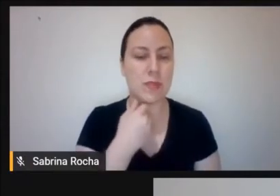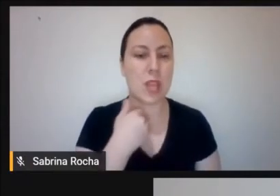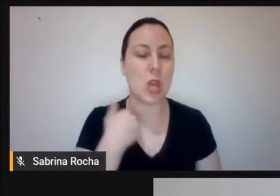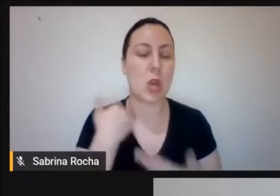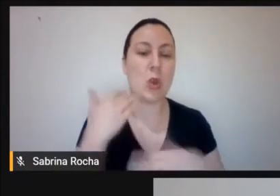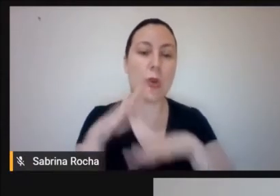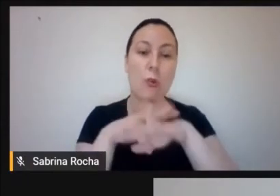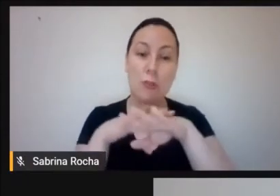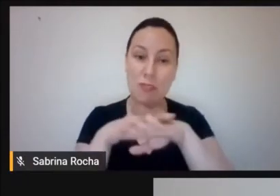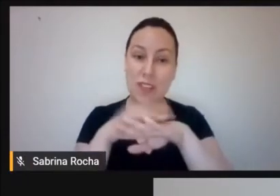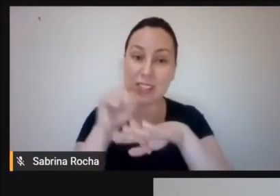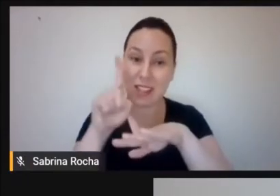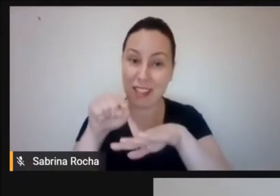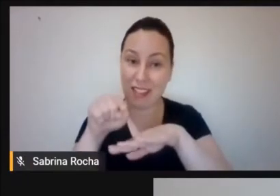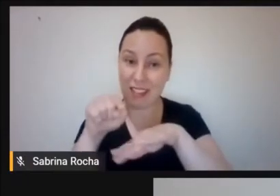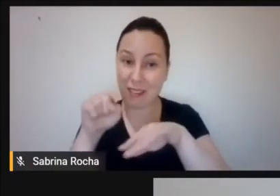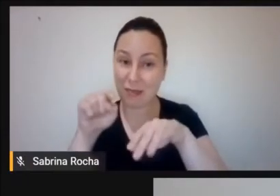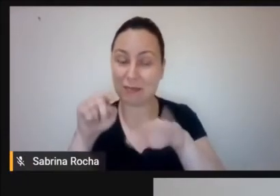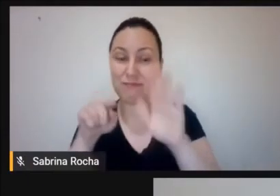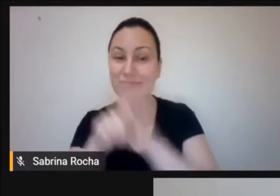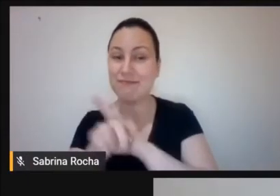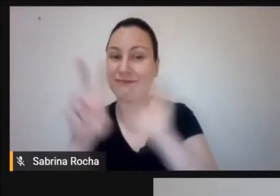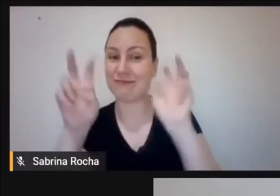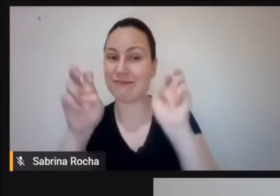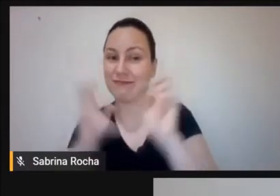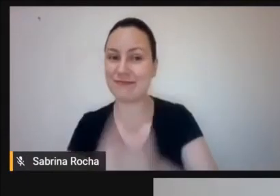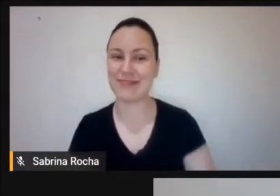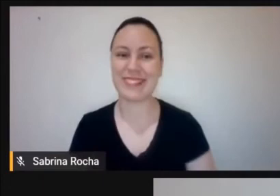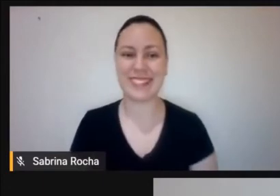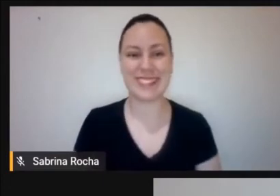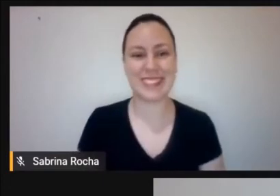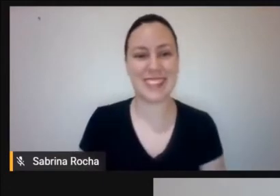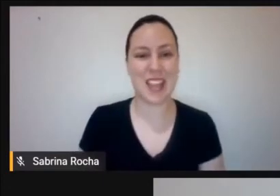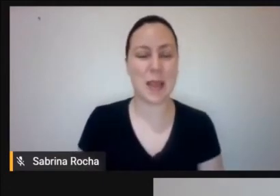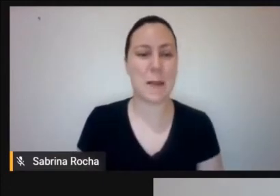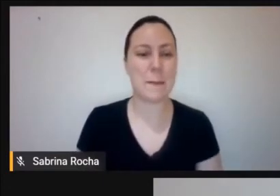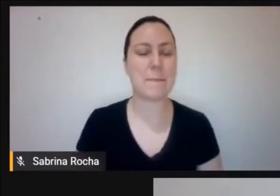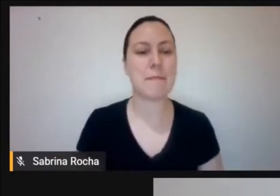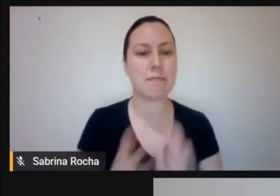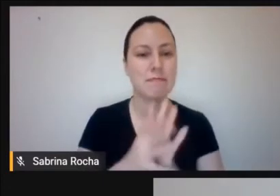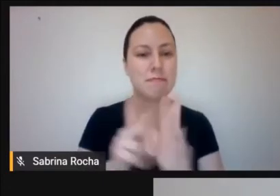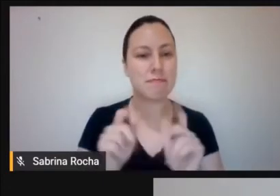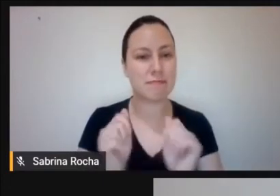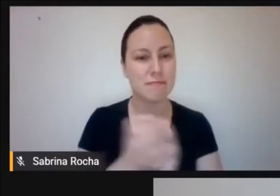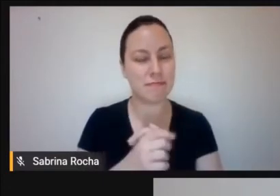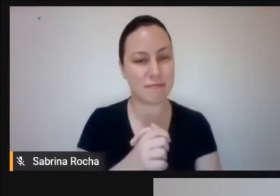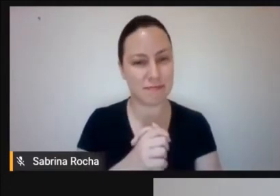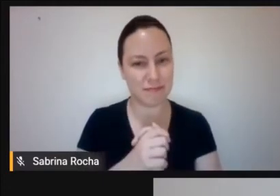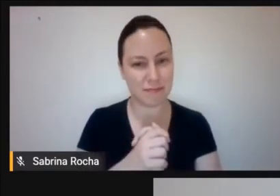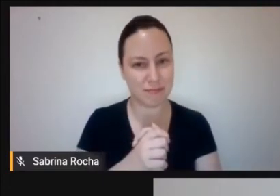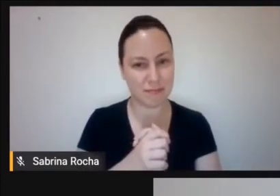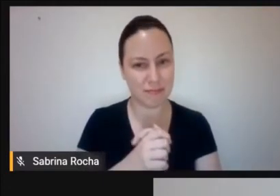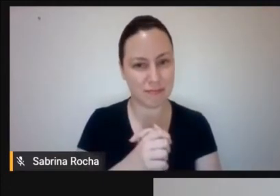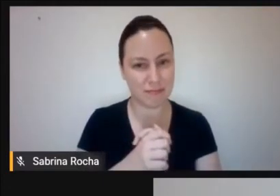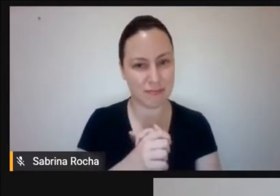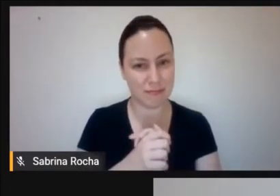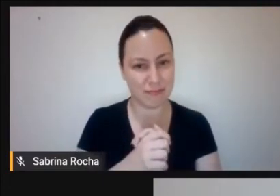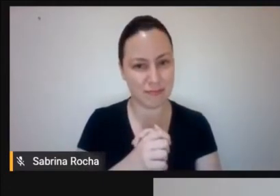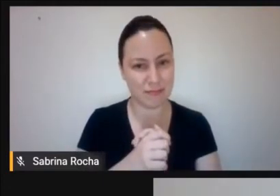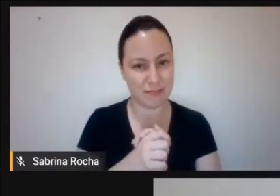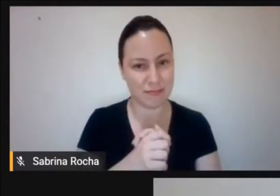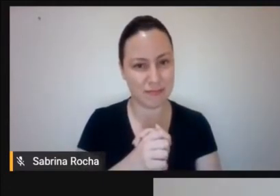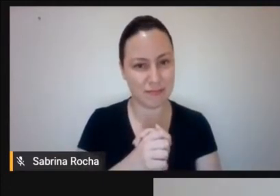perguntas. Exatamente. Maravilha, maravilha. Conversa sobre perguntas.